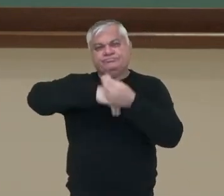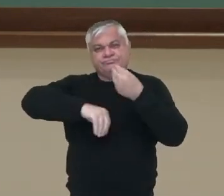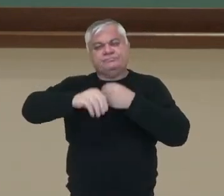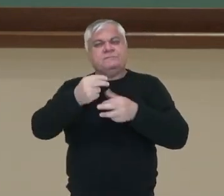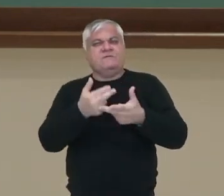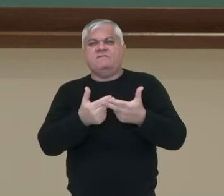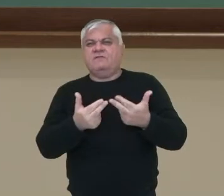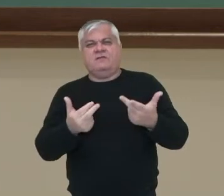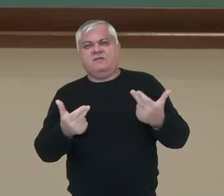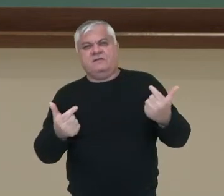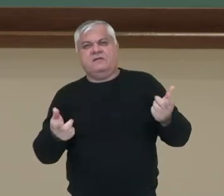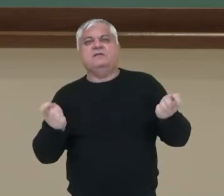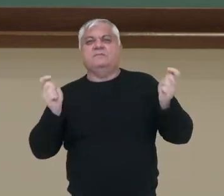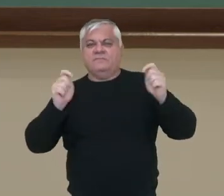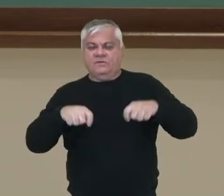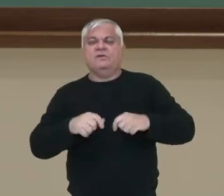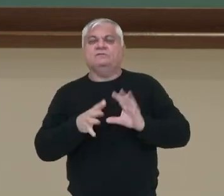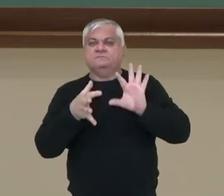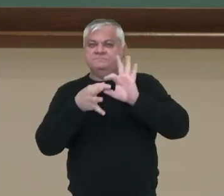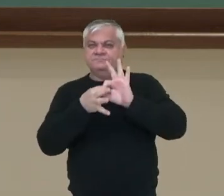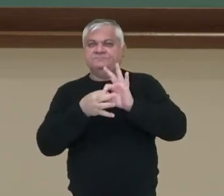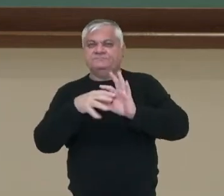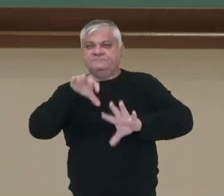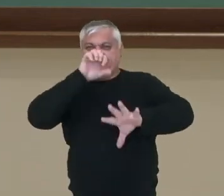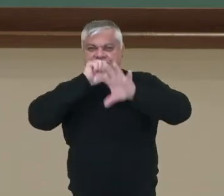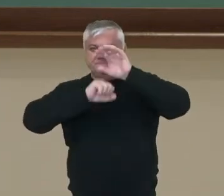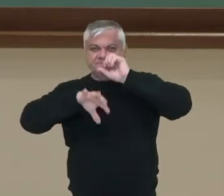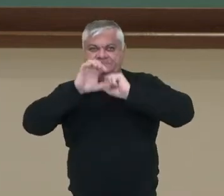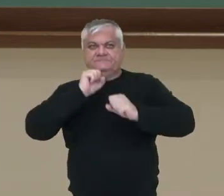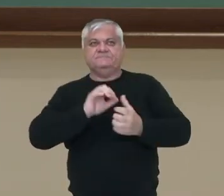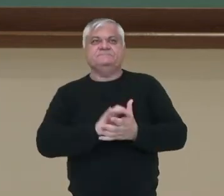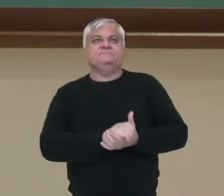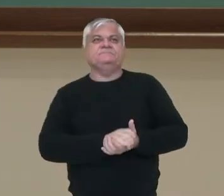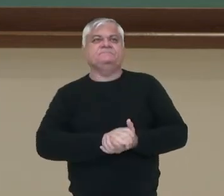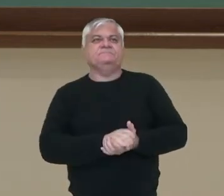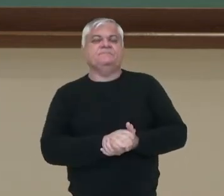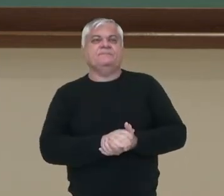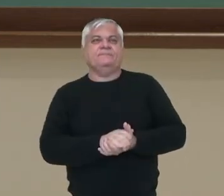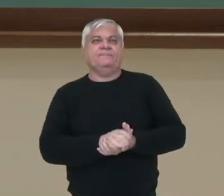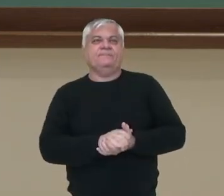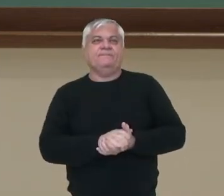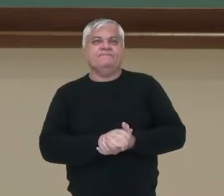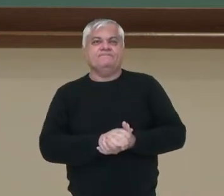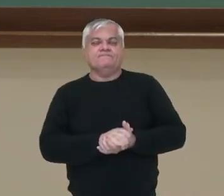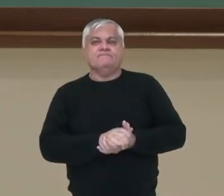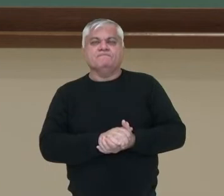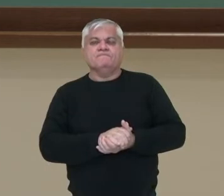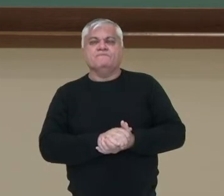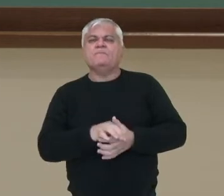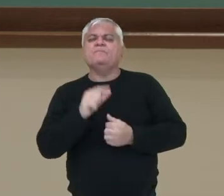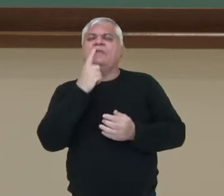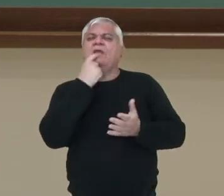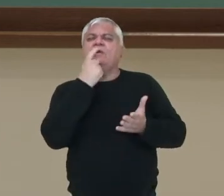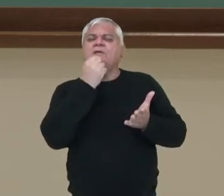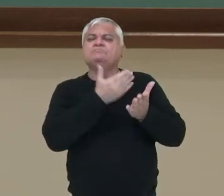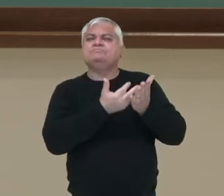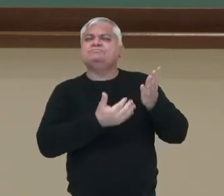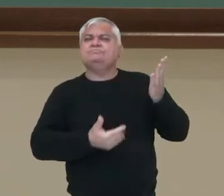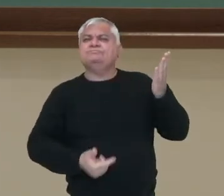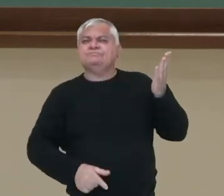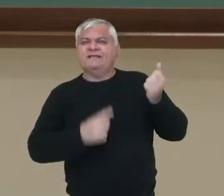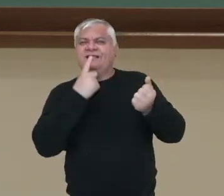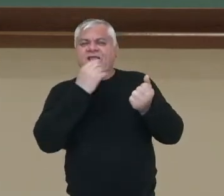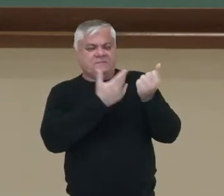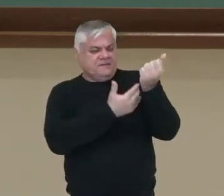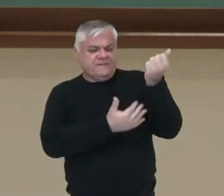também que vem junto da respiração. Ok? O sangue especificamente, né? O